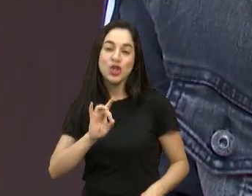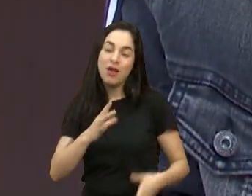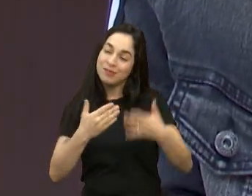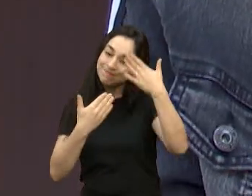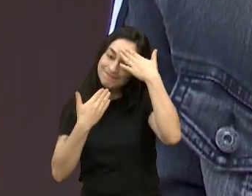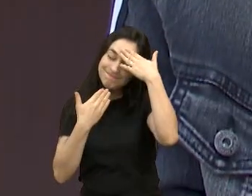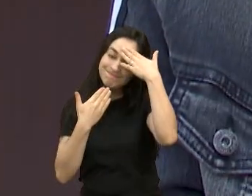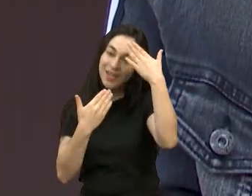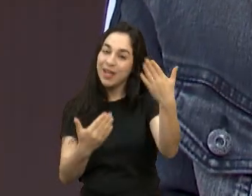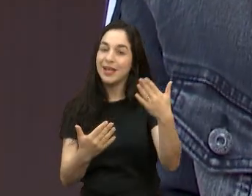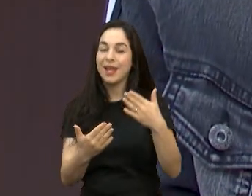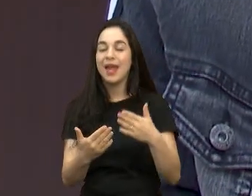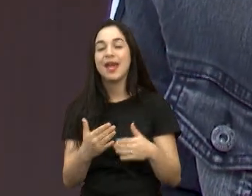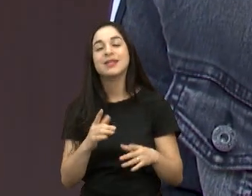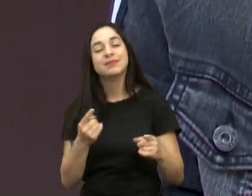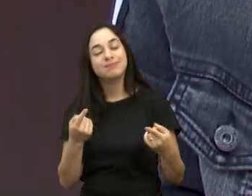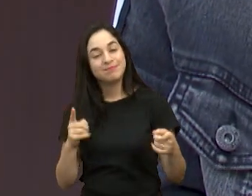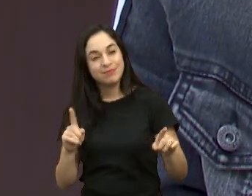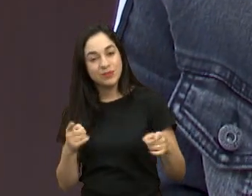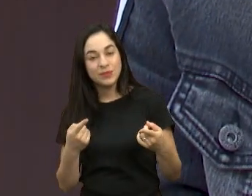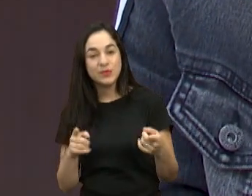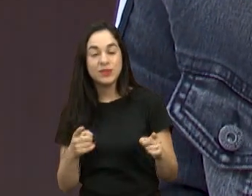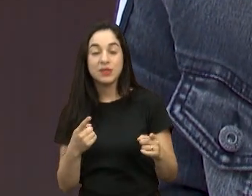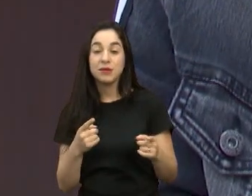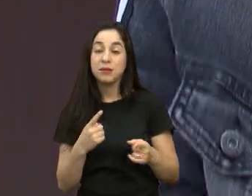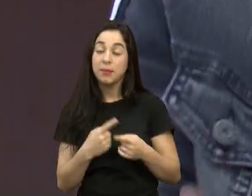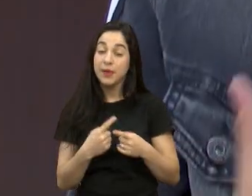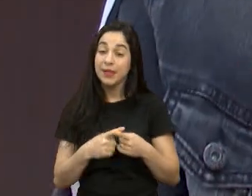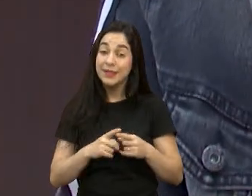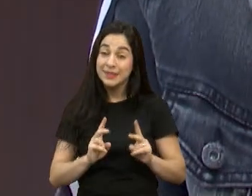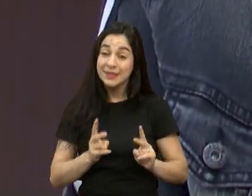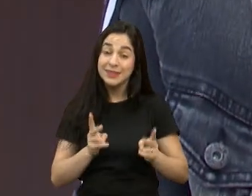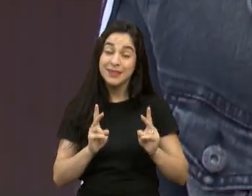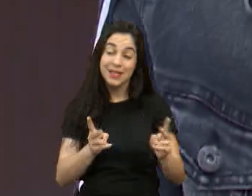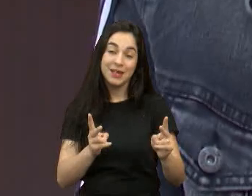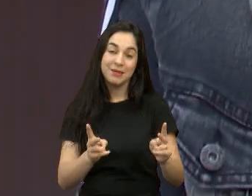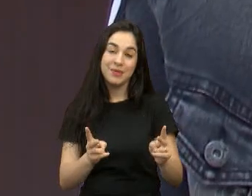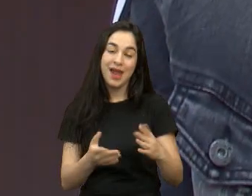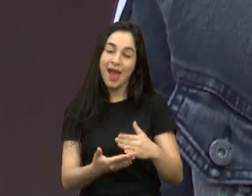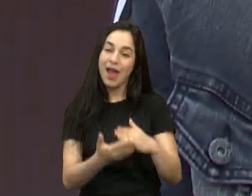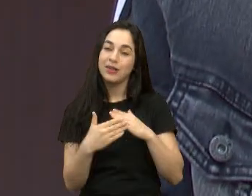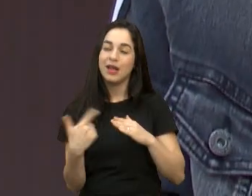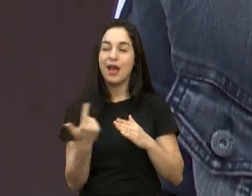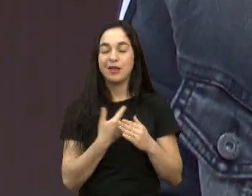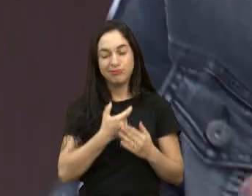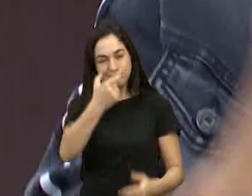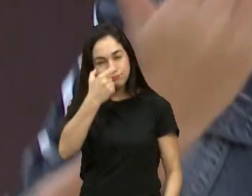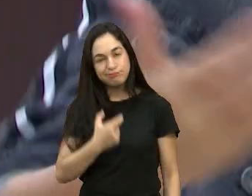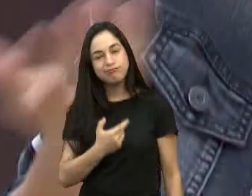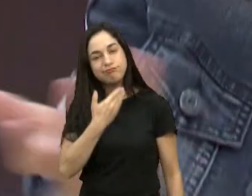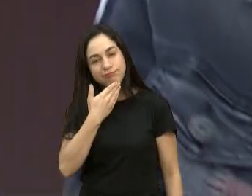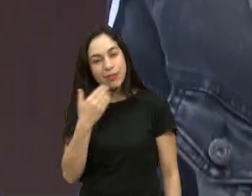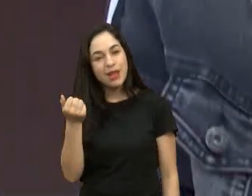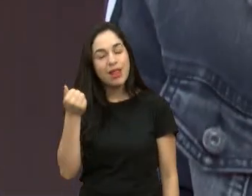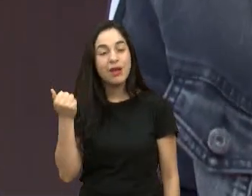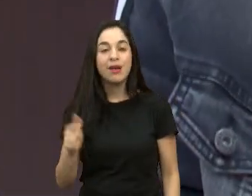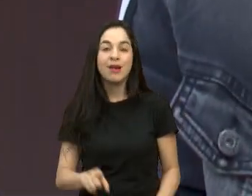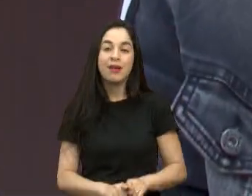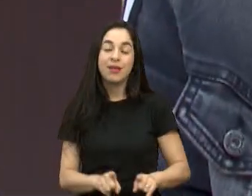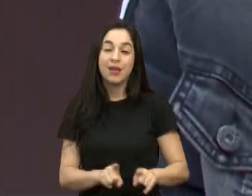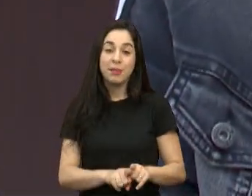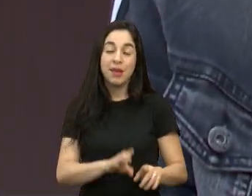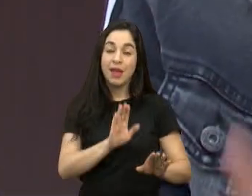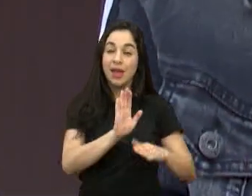a todo o meio musical por sempre fazer a gente, né, melhorar como pessoa e também melhorar a vida de